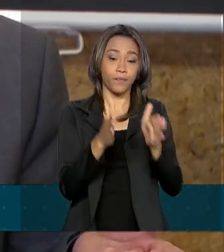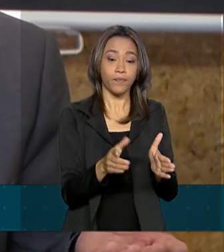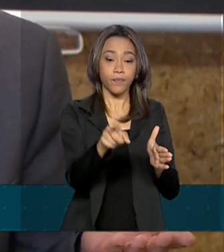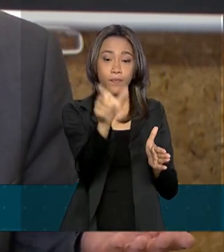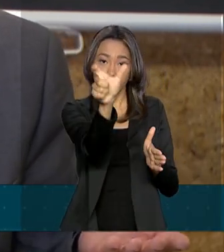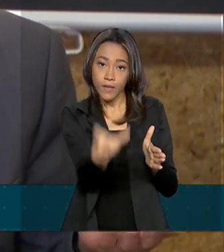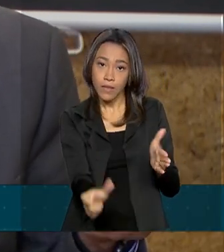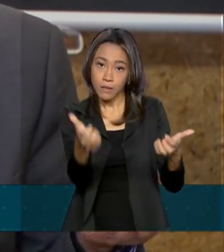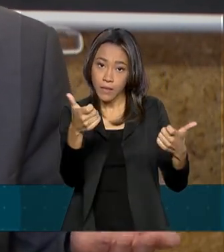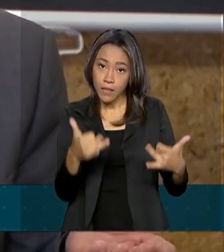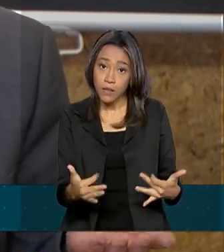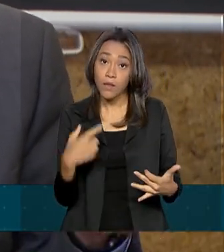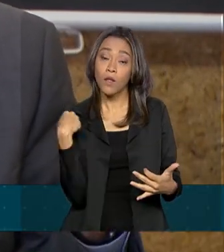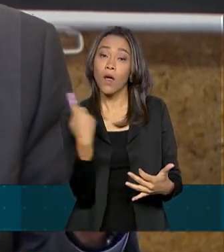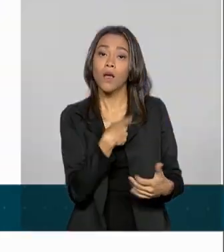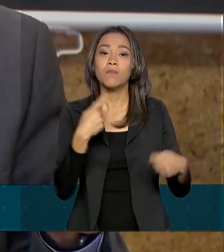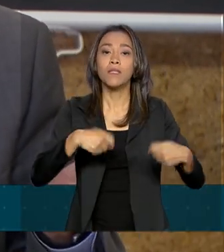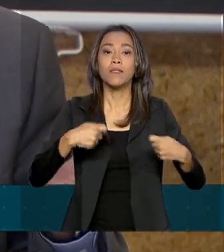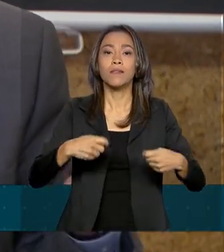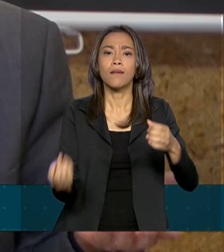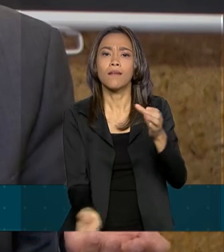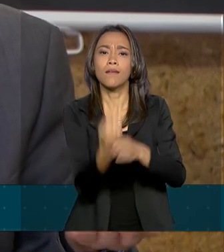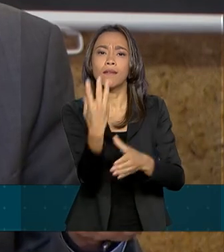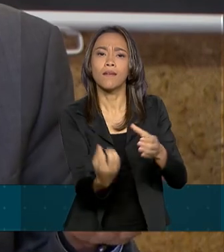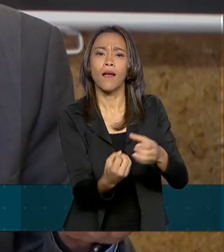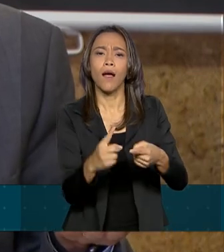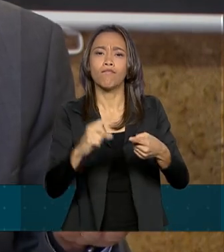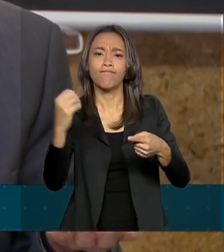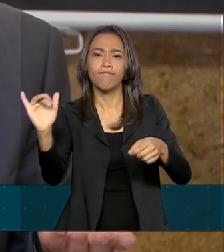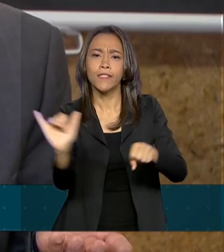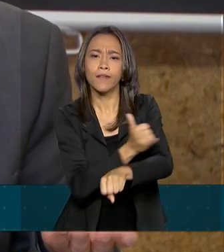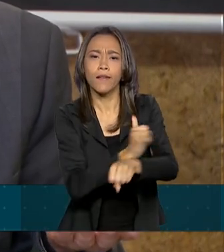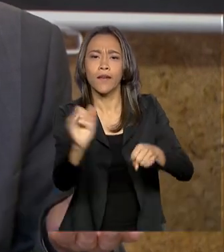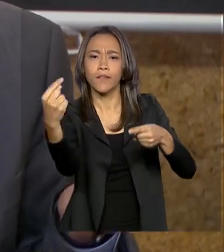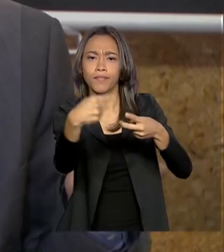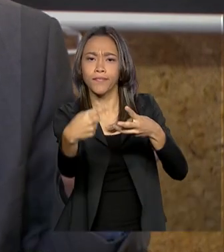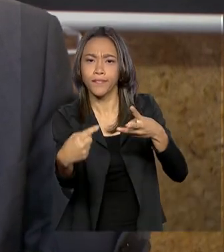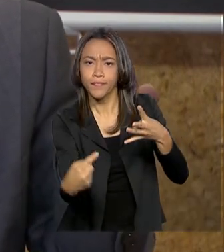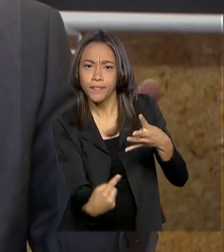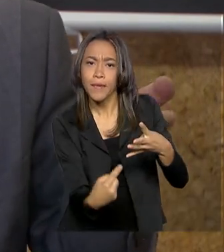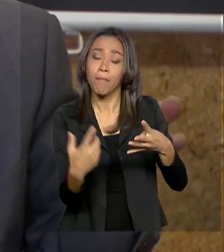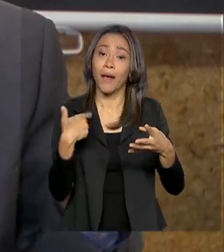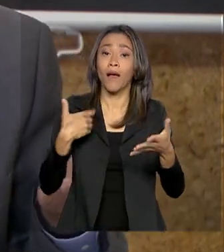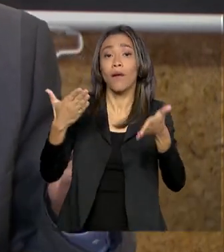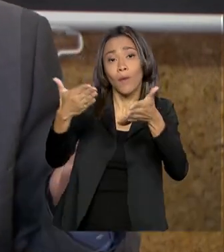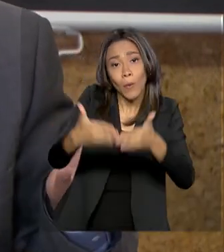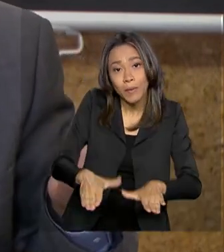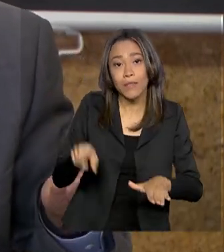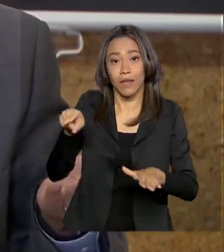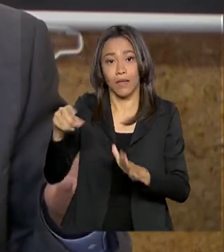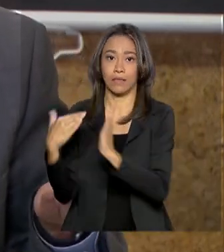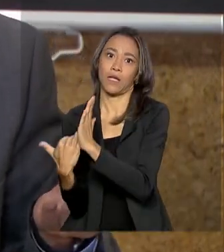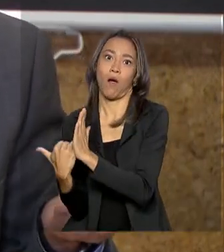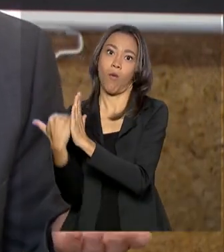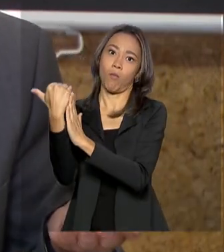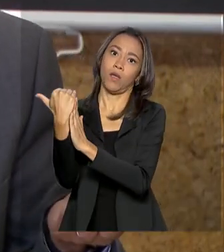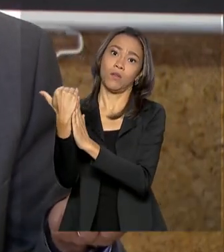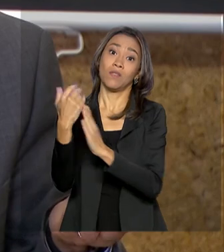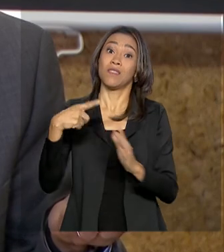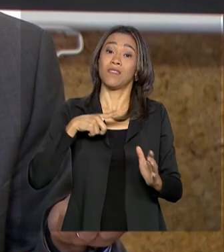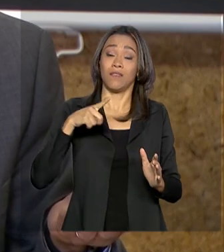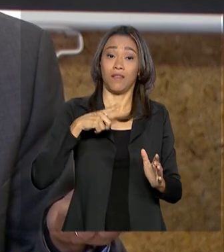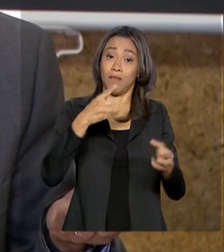talvez, mecanismos que compensem esse aumento sem alterar o equilíbrio